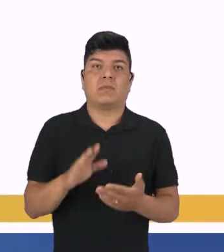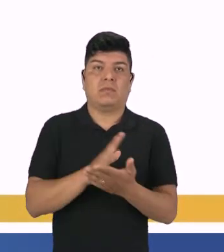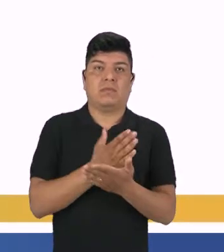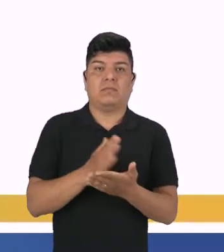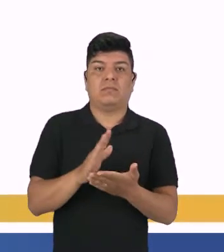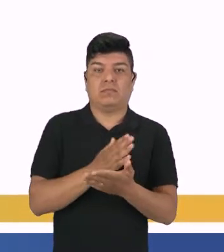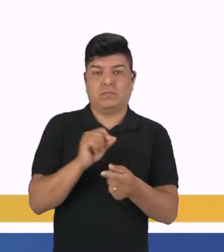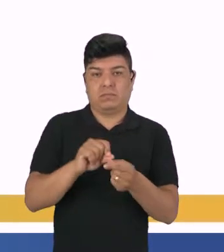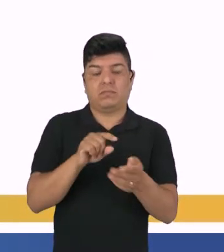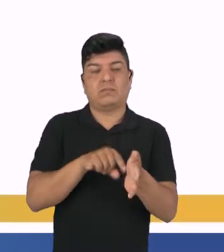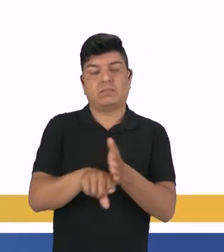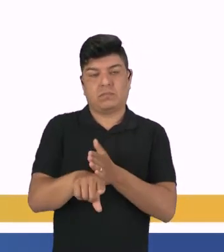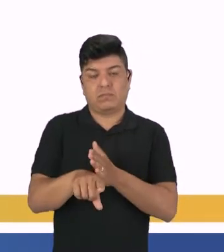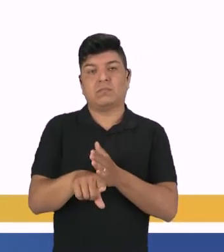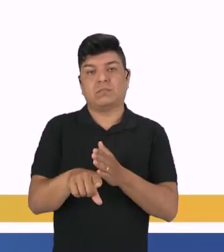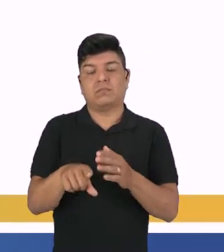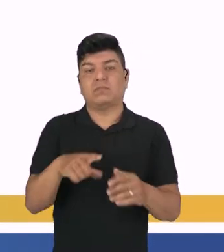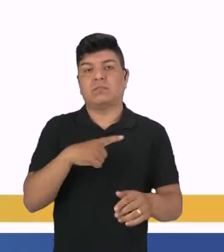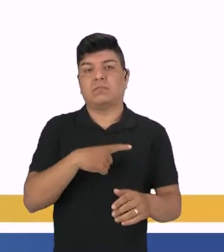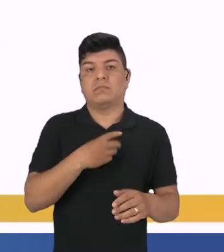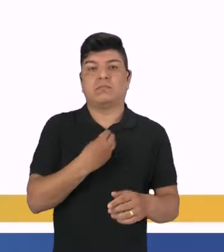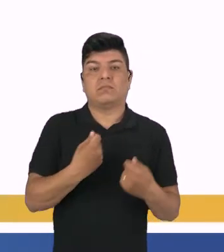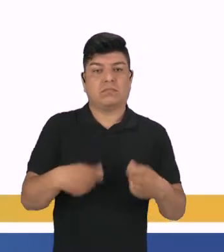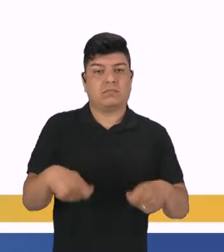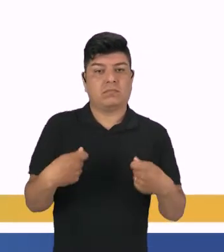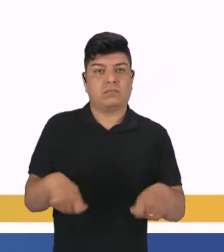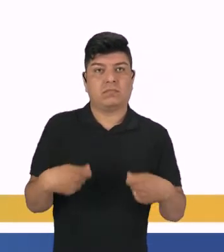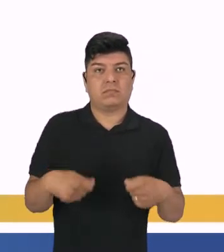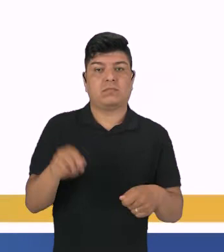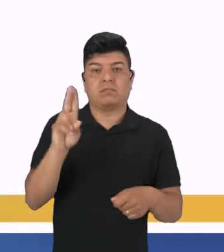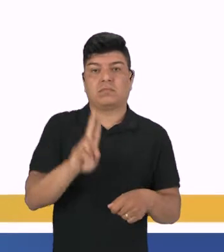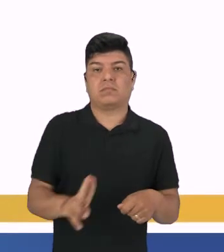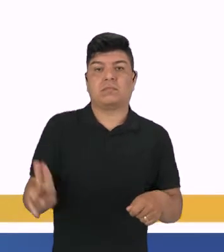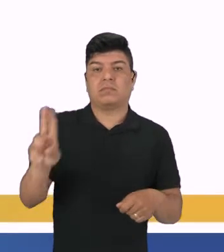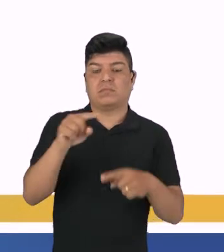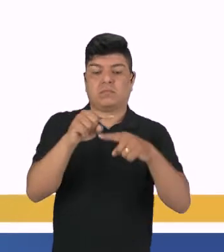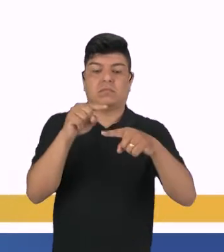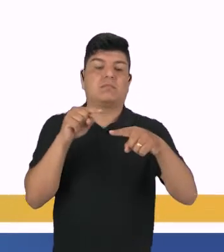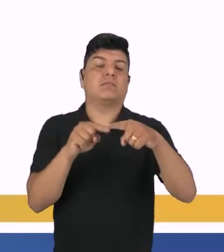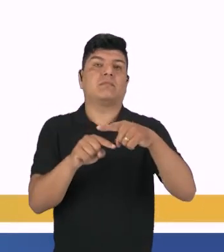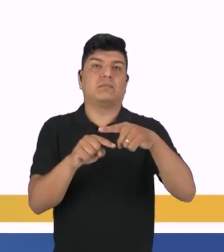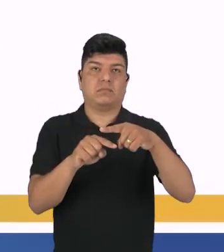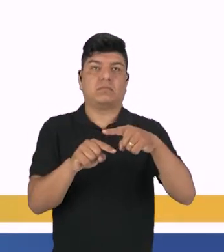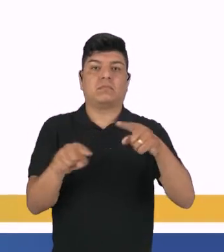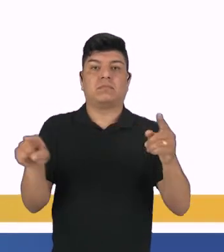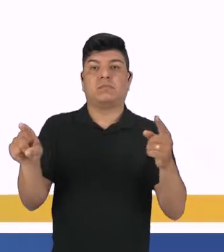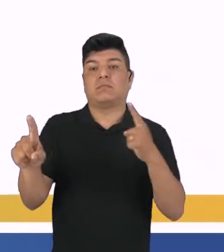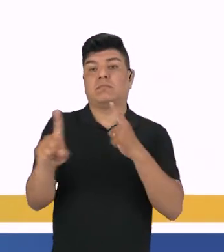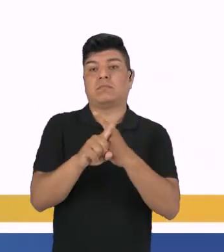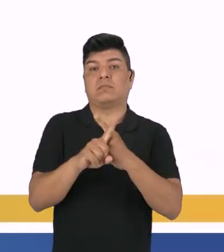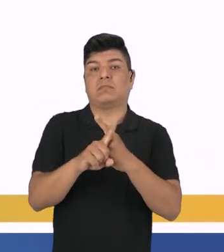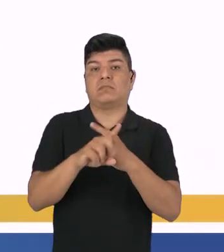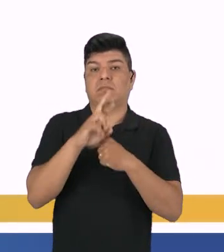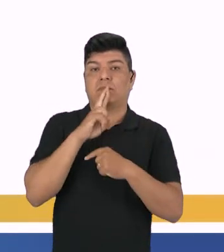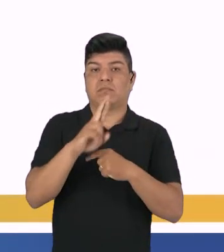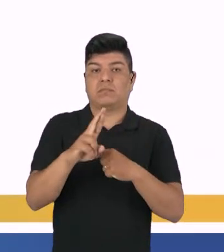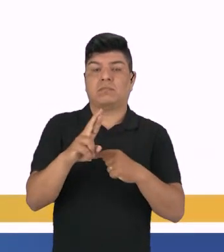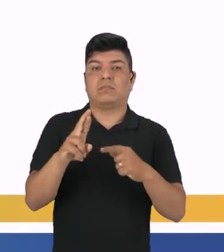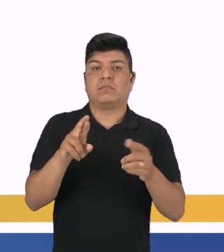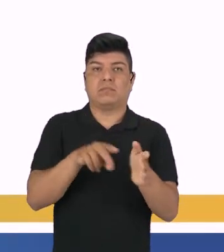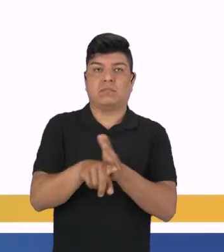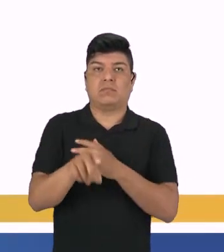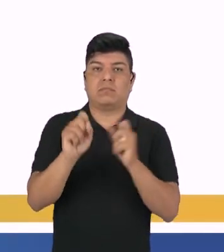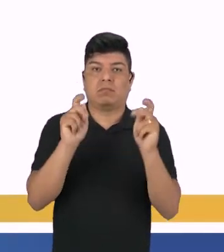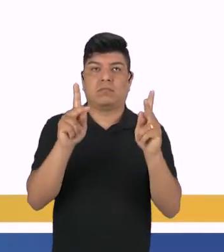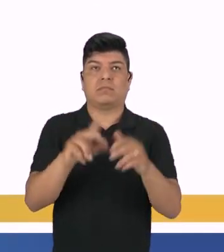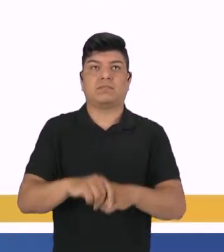algumas situações em que a gente vai estar precisando utilizar a divisão para chegar ao resultado do problema,